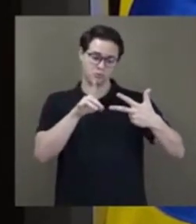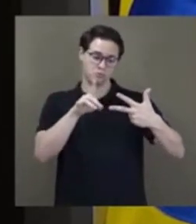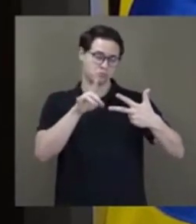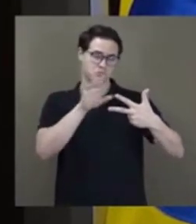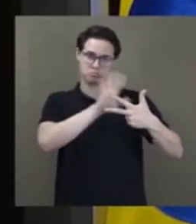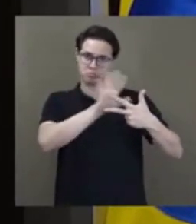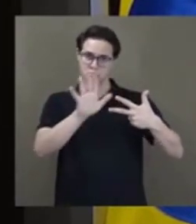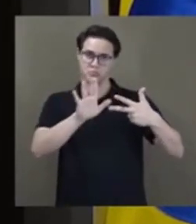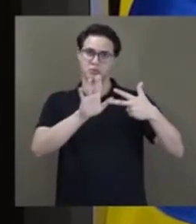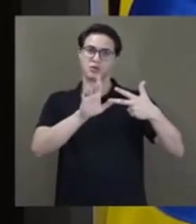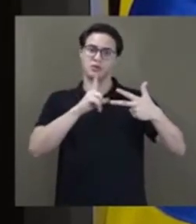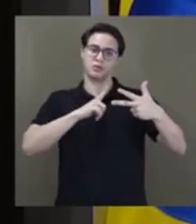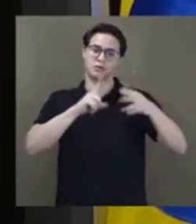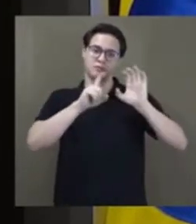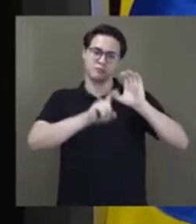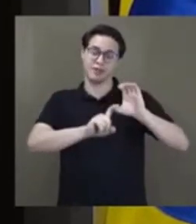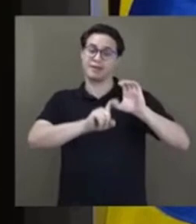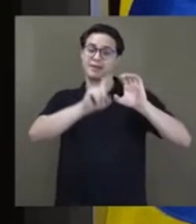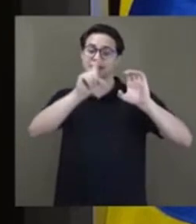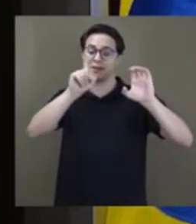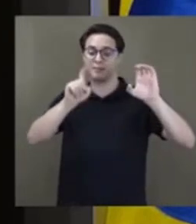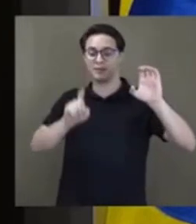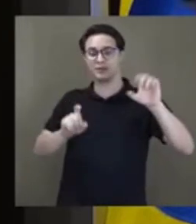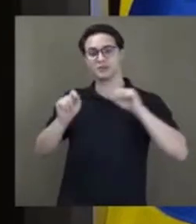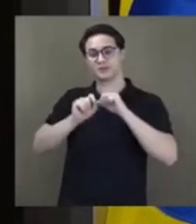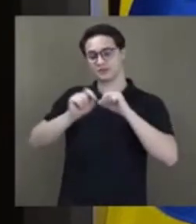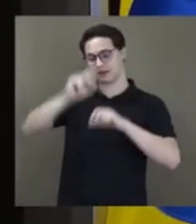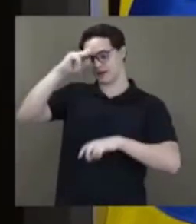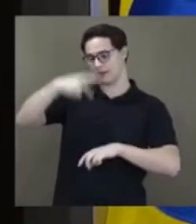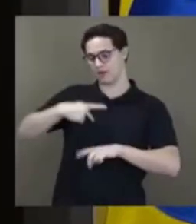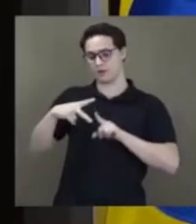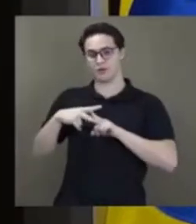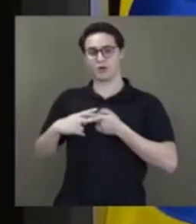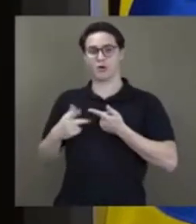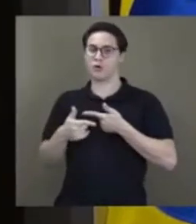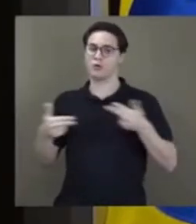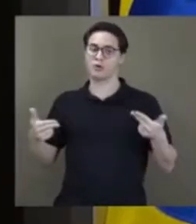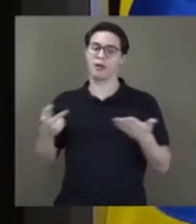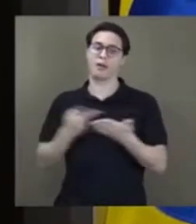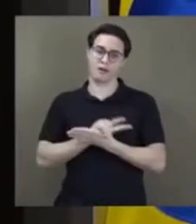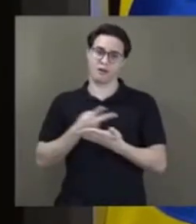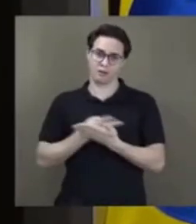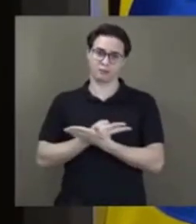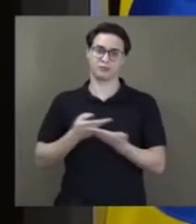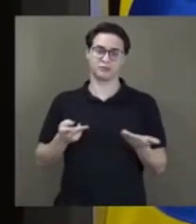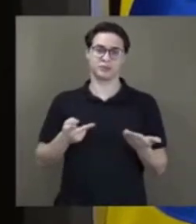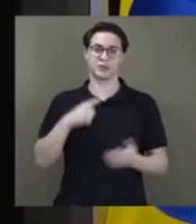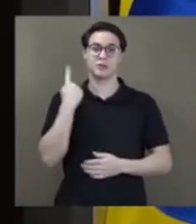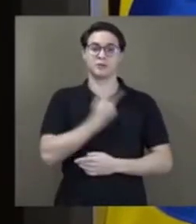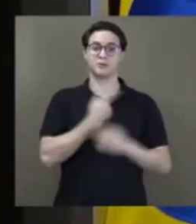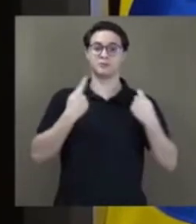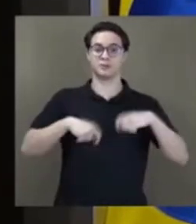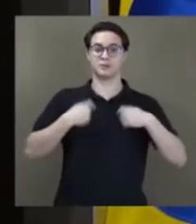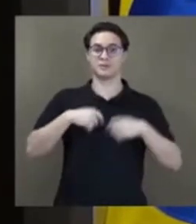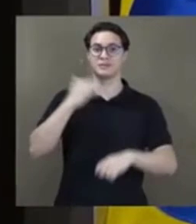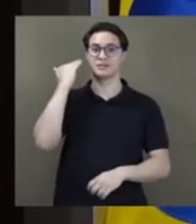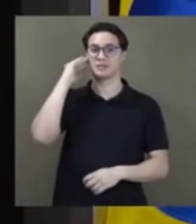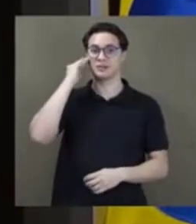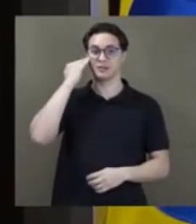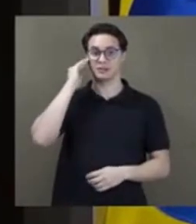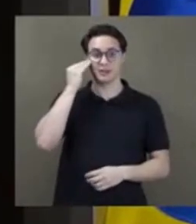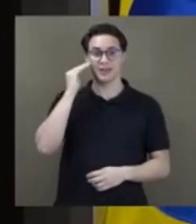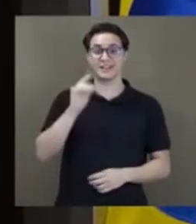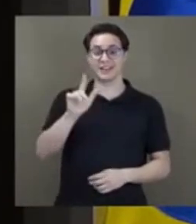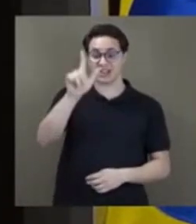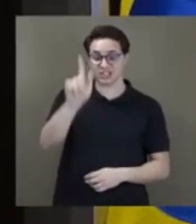tempo, de proceder às devidas correções naquilo que está errado. Nós precisamos entender que as